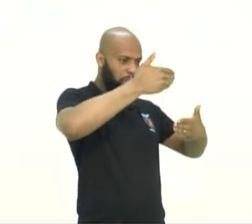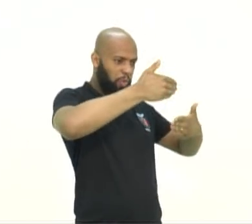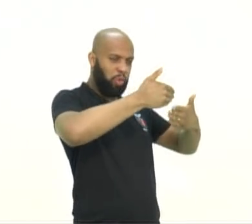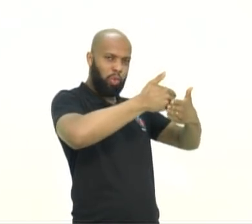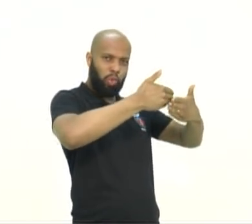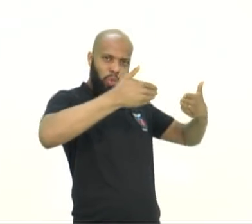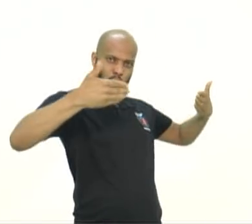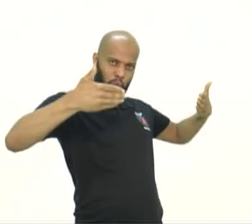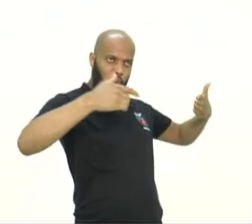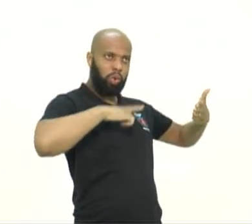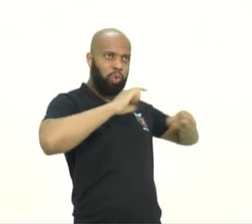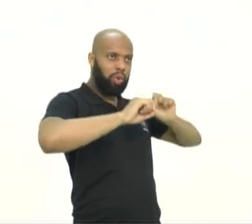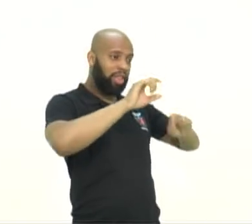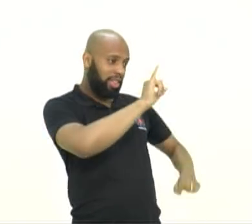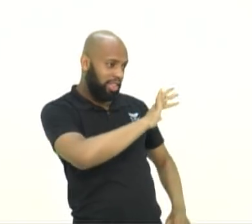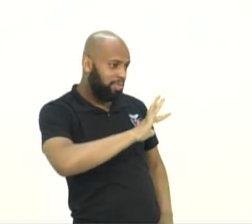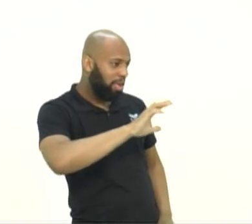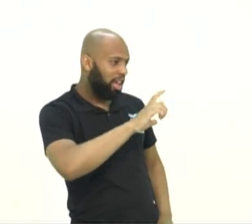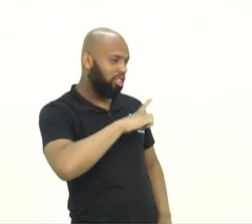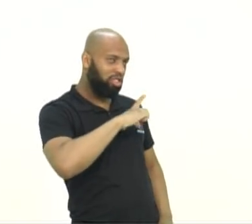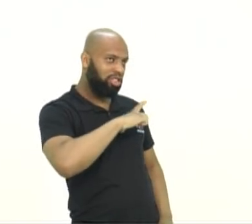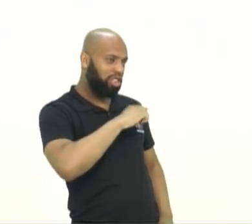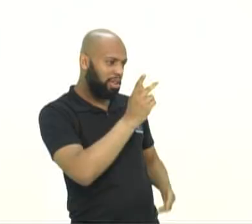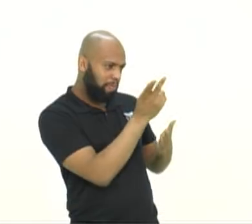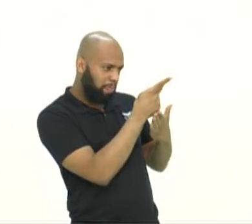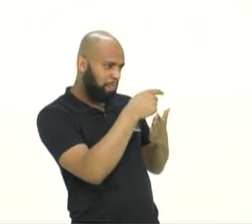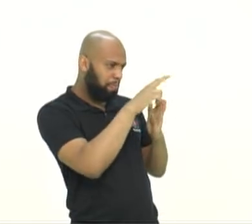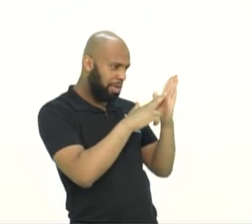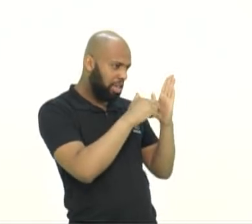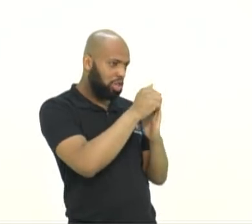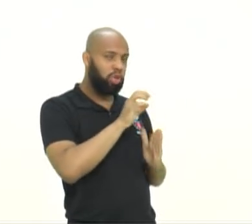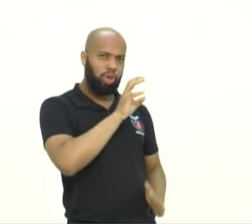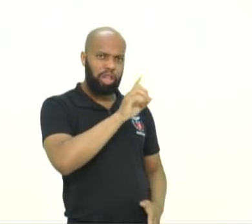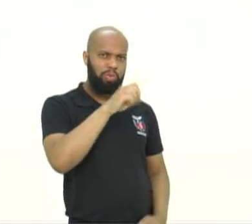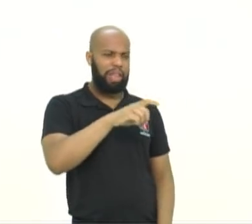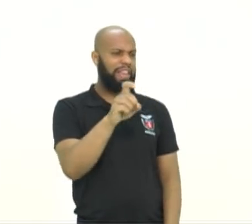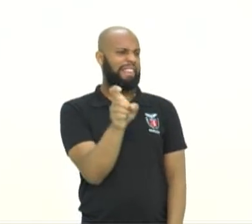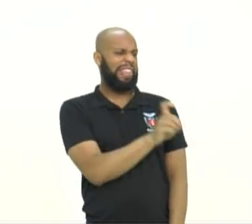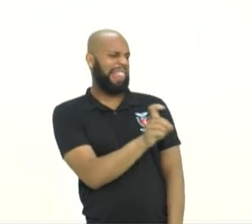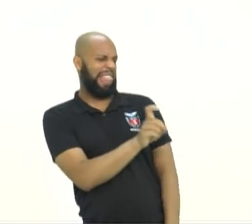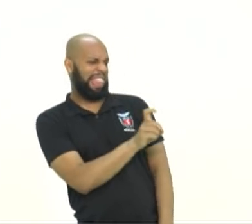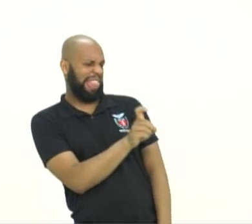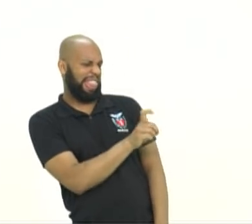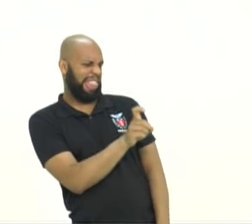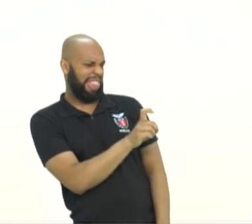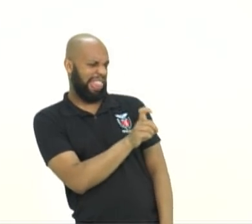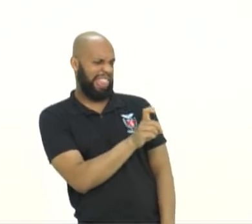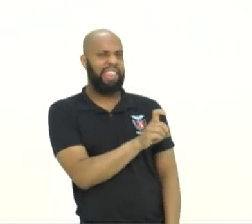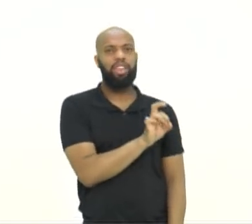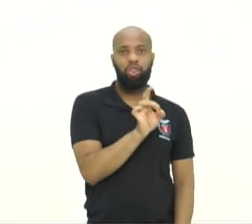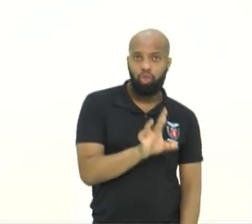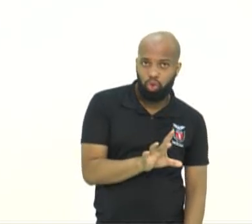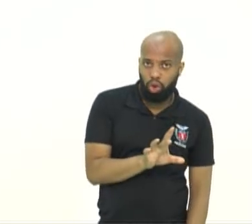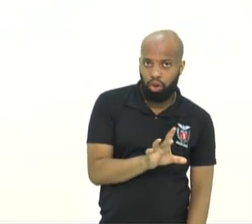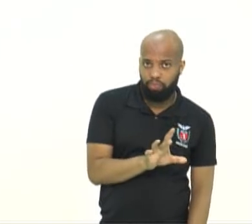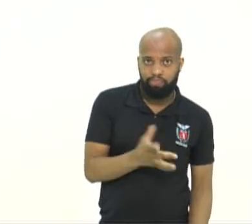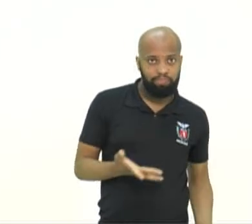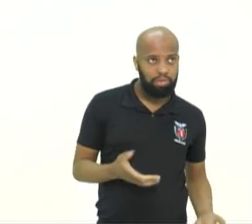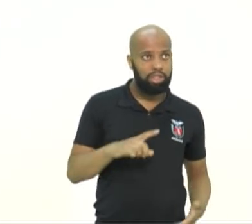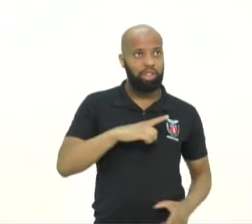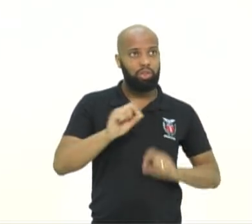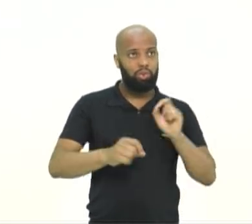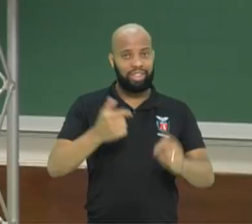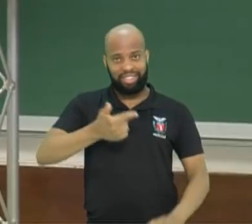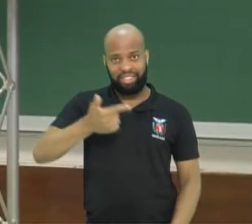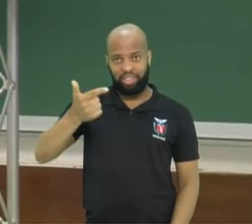um muro, com uma imagem. Será que isso é uma pichação? O que você acha? Na segunda figura, a gente tem